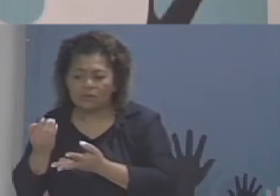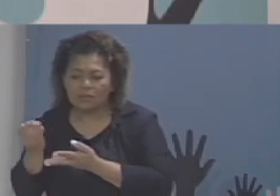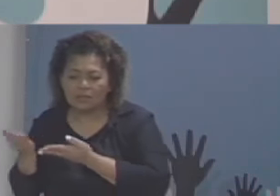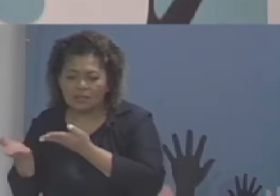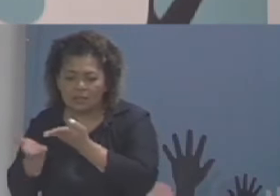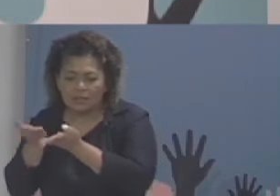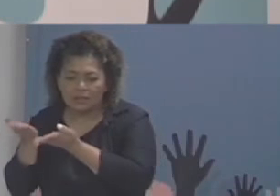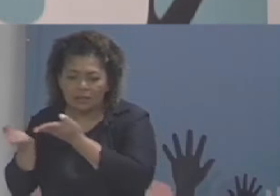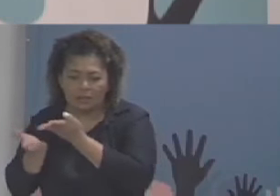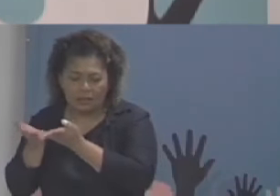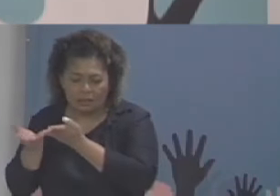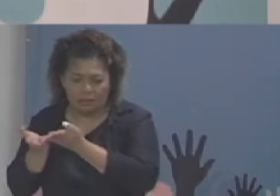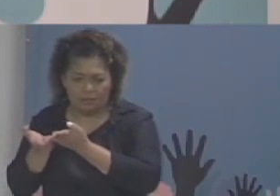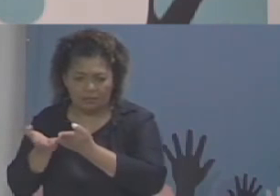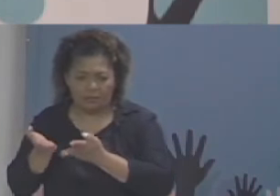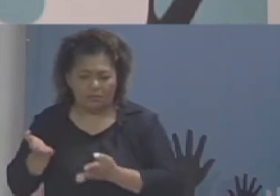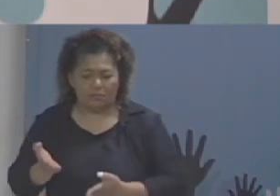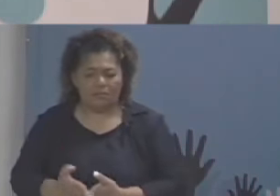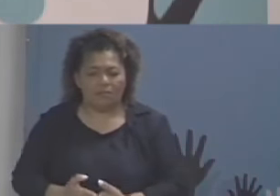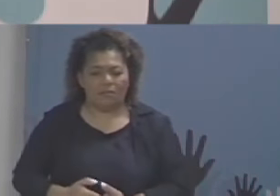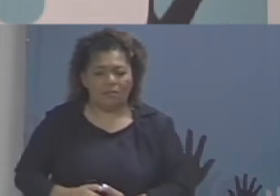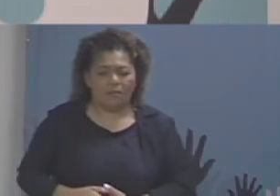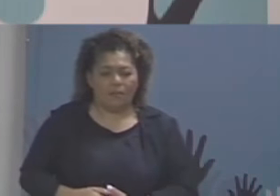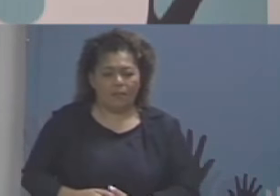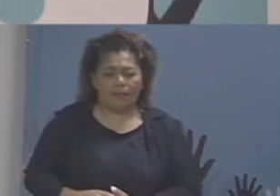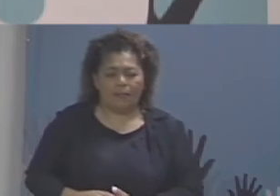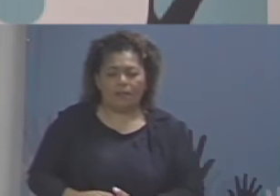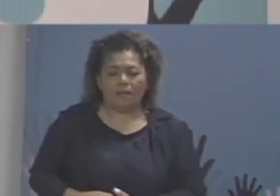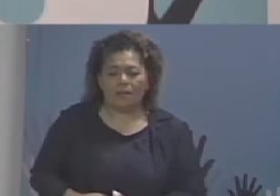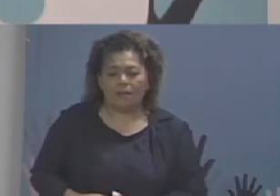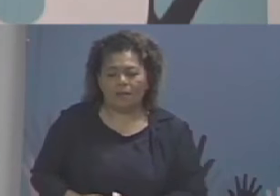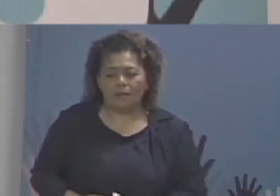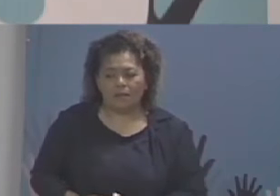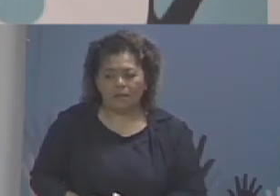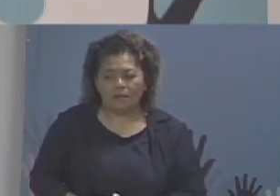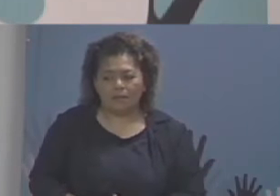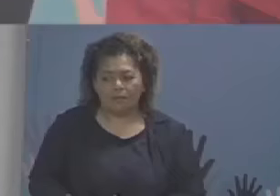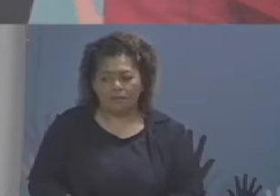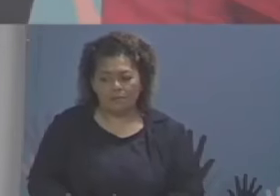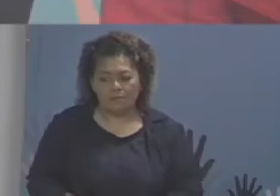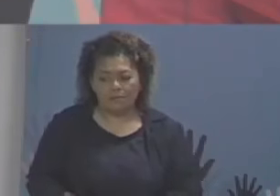Silva, CRP 16, Espírito Santo, 3016.